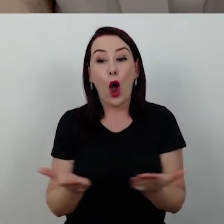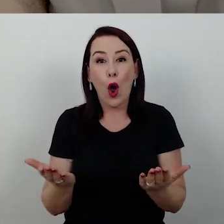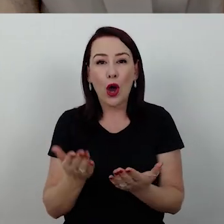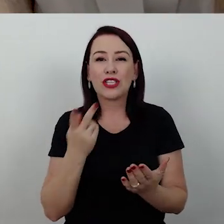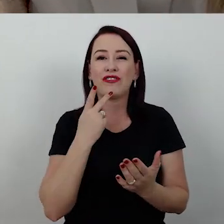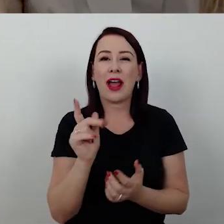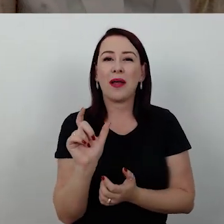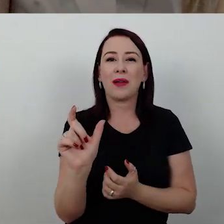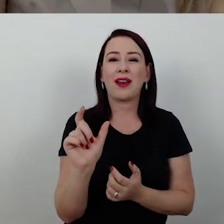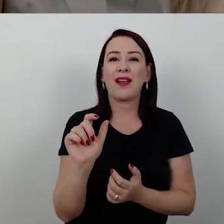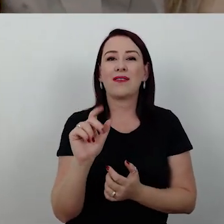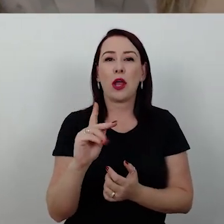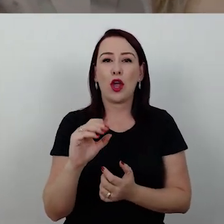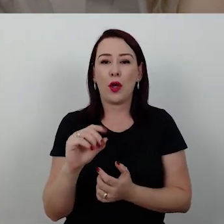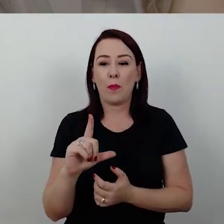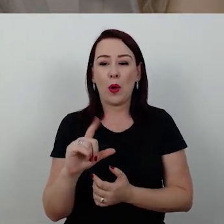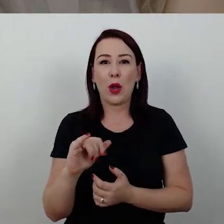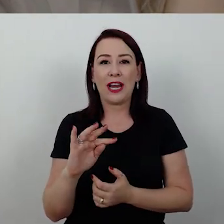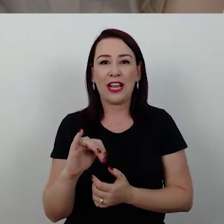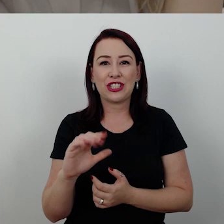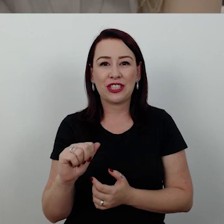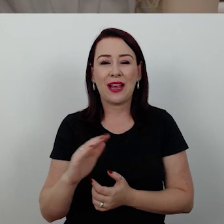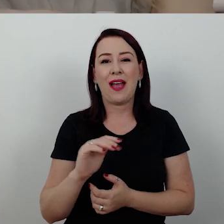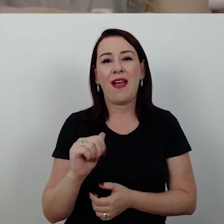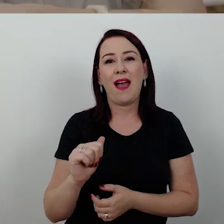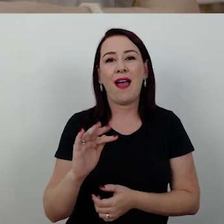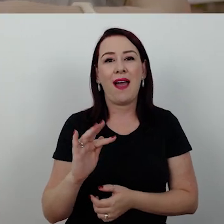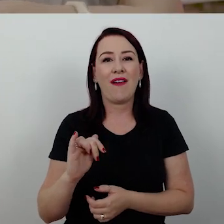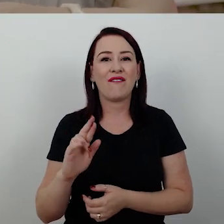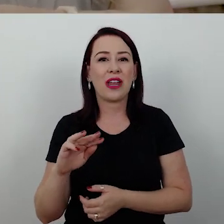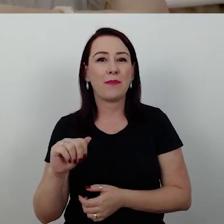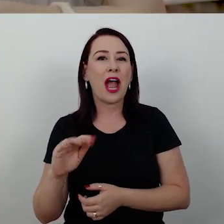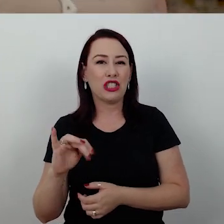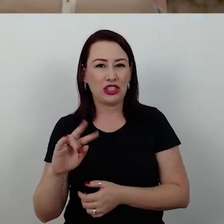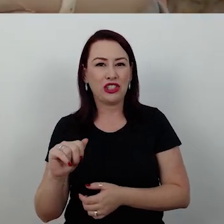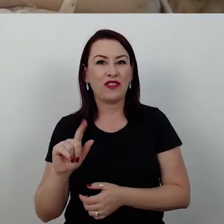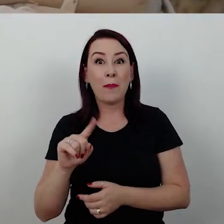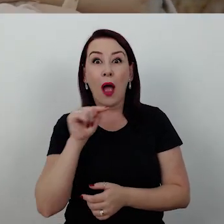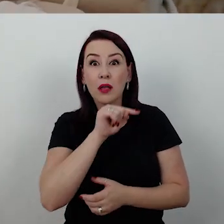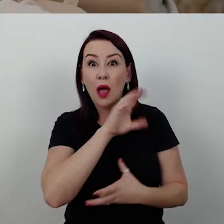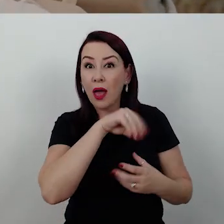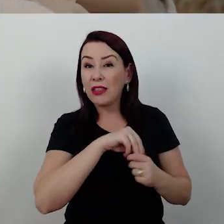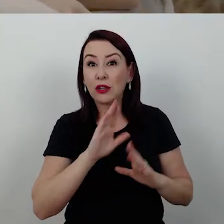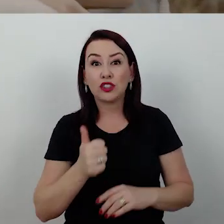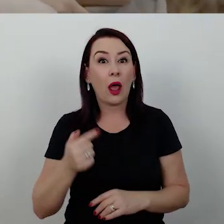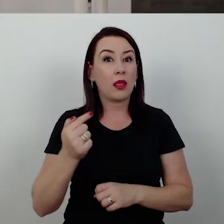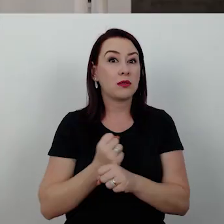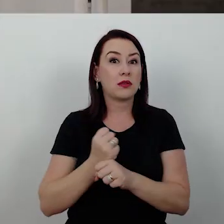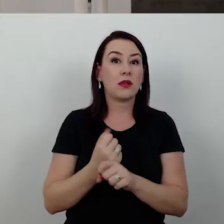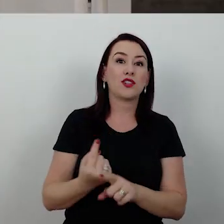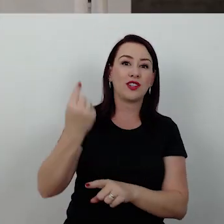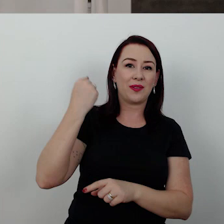políticas afirmativas, o Querô faz isso há 17 anos, trabalhar com jovens, né, dentro de todas as suas